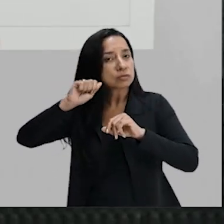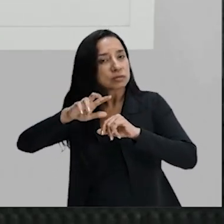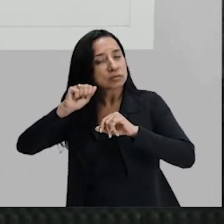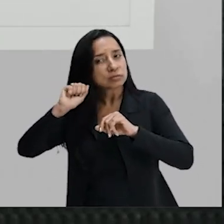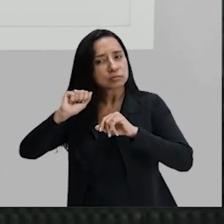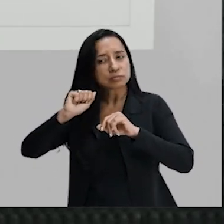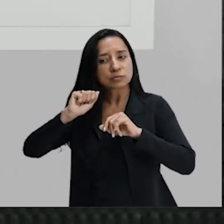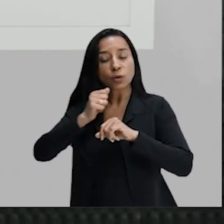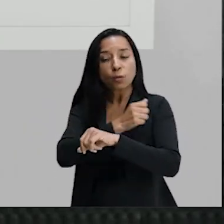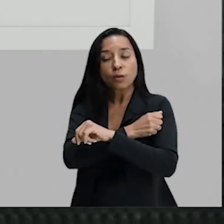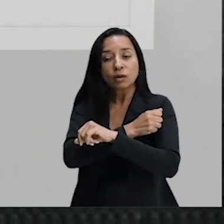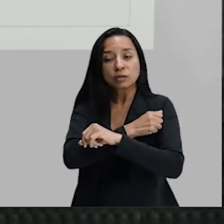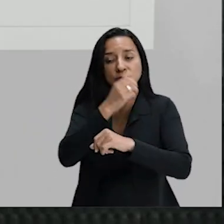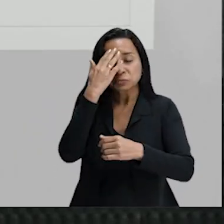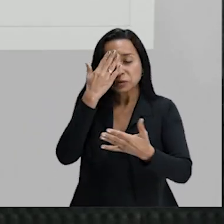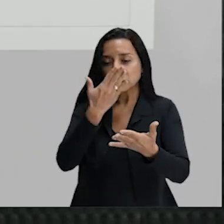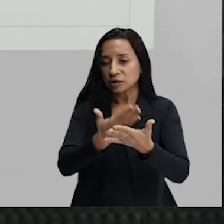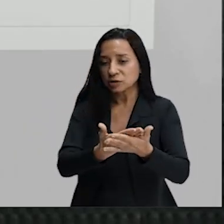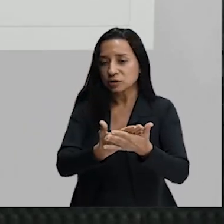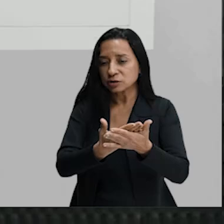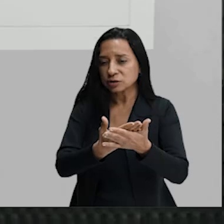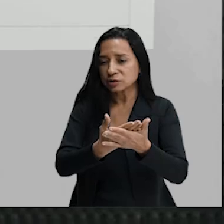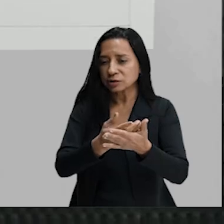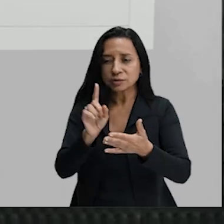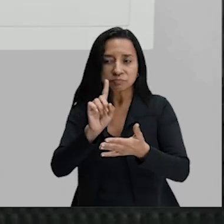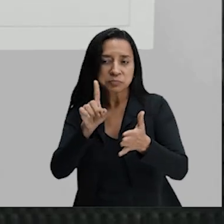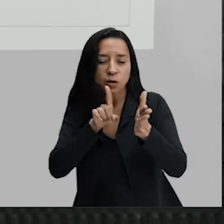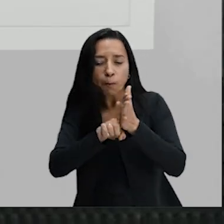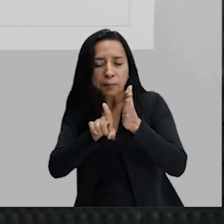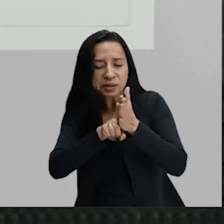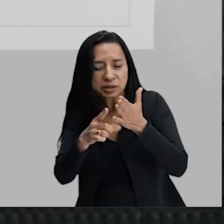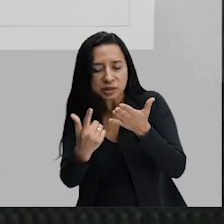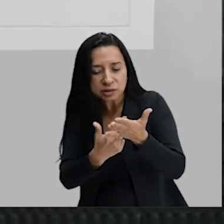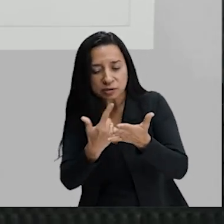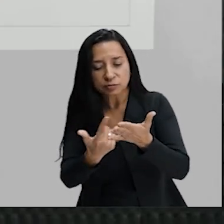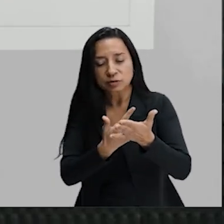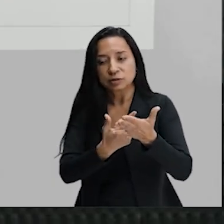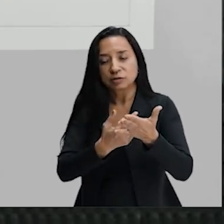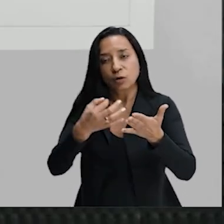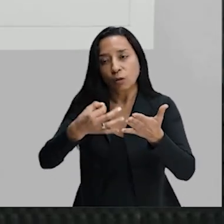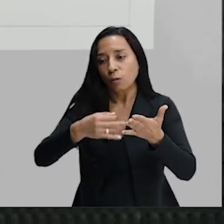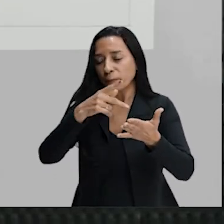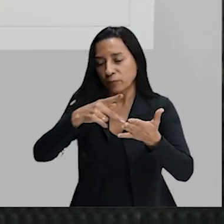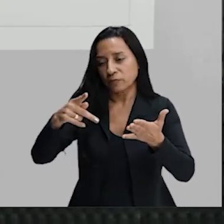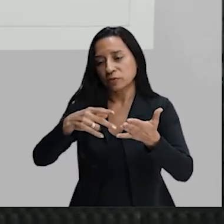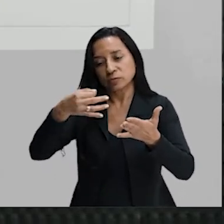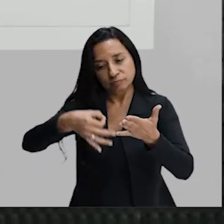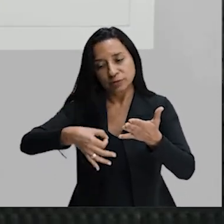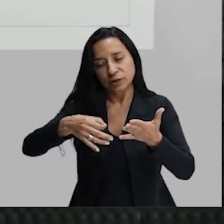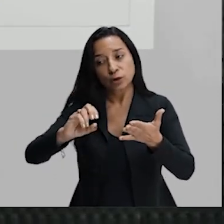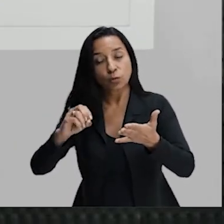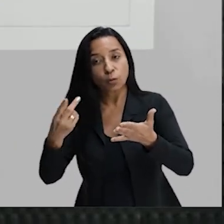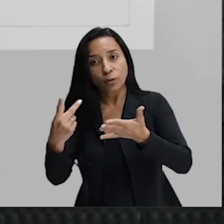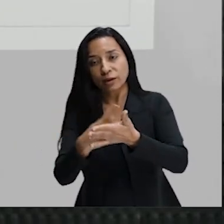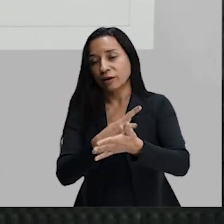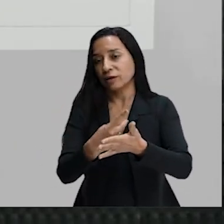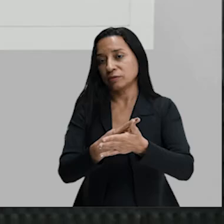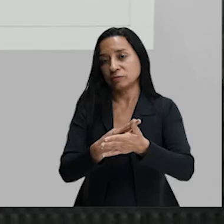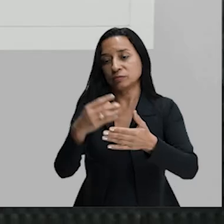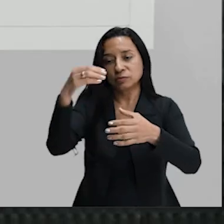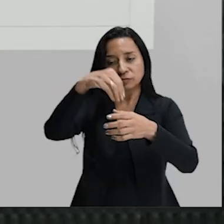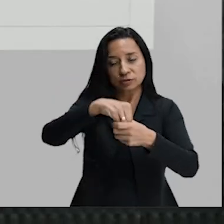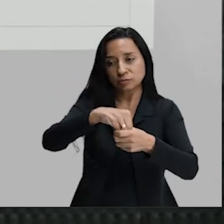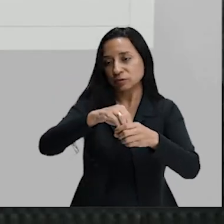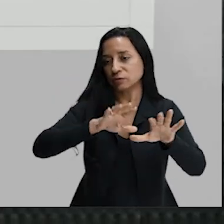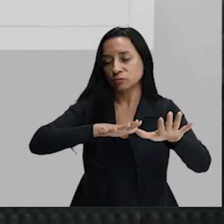num livro perguntar, será que o professor está certo? Deixa eu ver, rapaz, não é que está mesmo? Não, eles vão só acreditando. Isso não faz parte de um